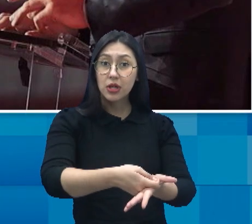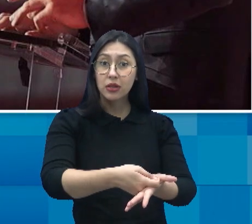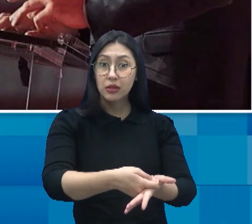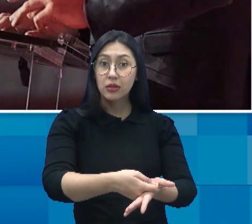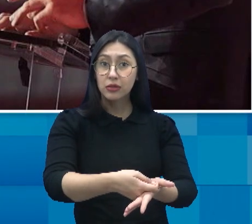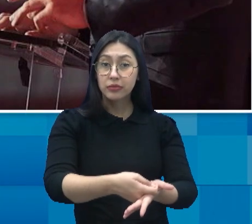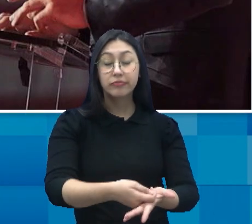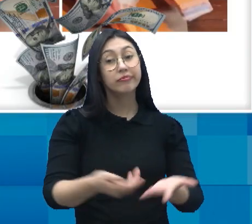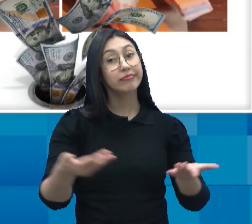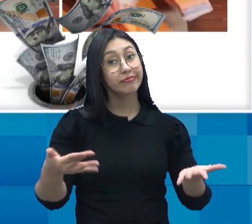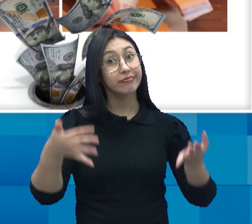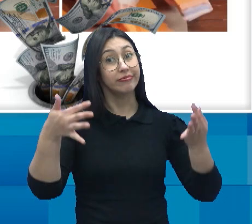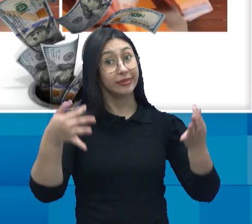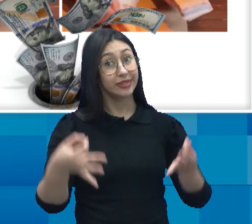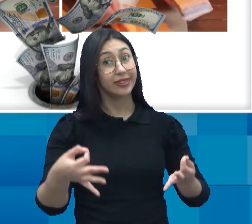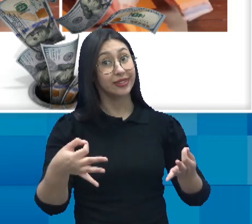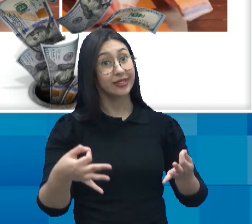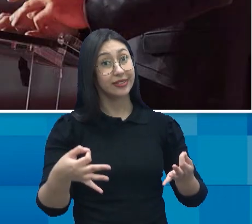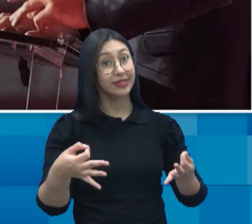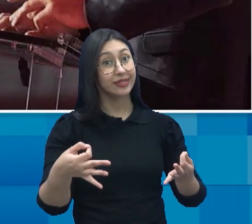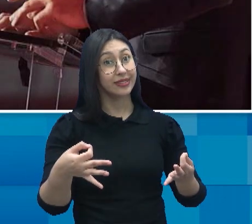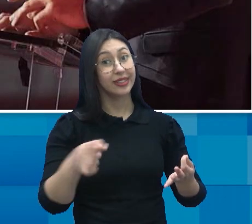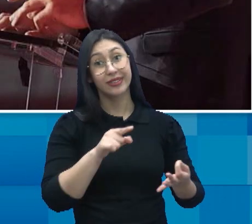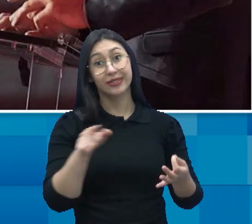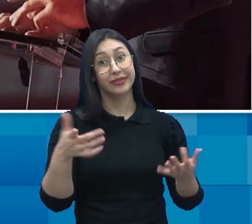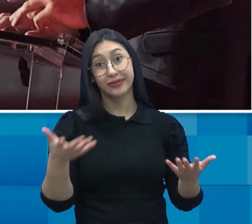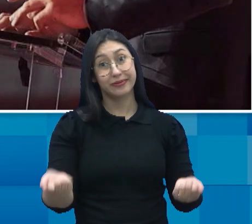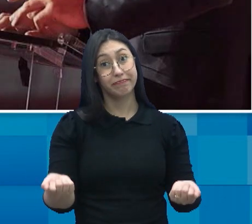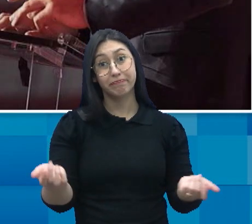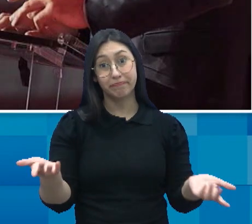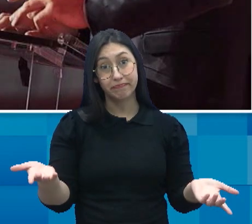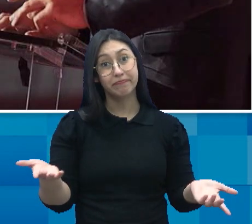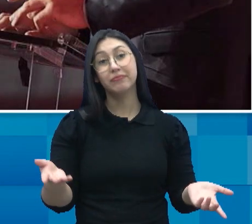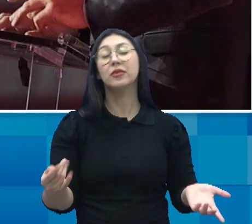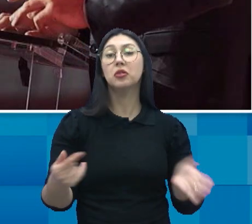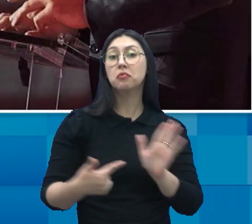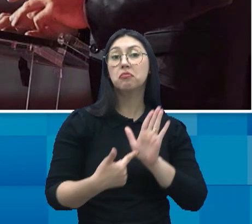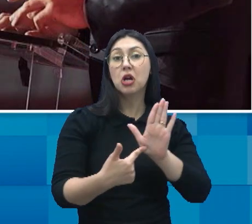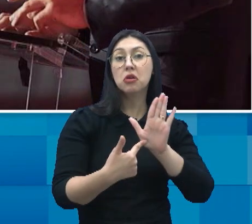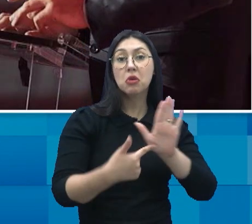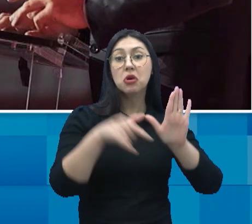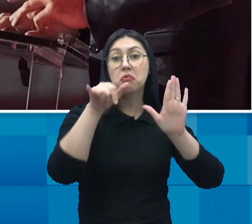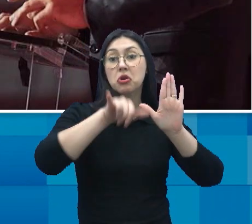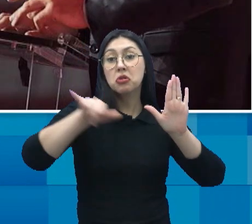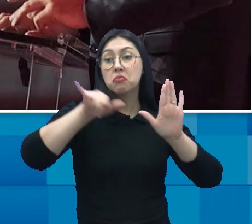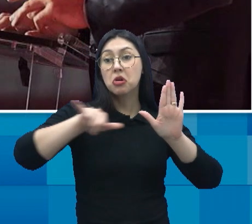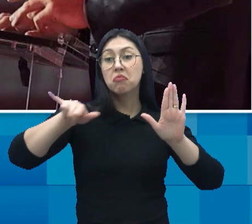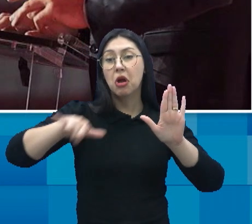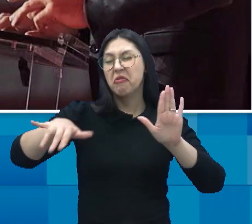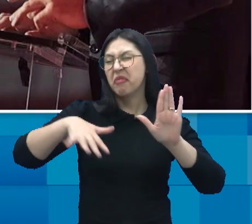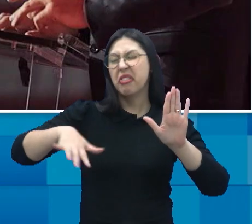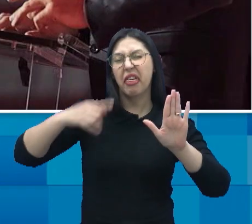com certeza vocês não aceitariam, né? Saiu em várias revistas aí para os vereadores não ficar reclamando.